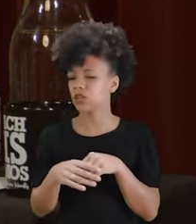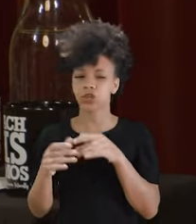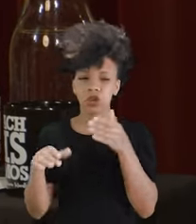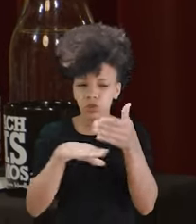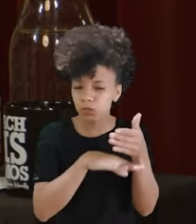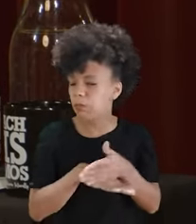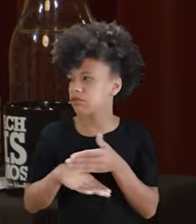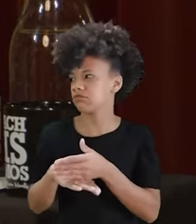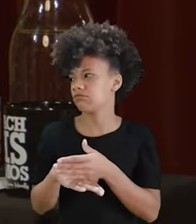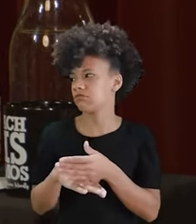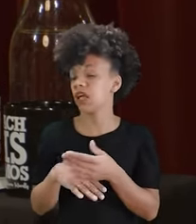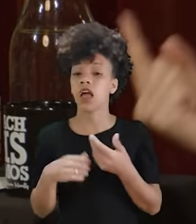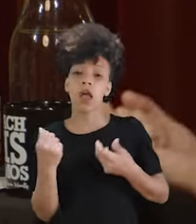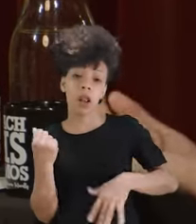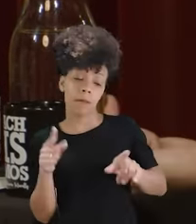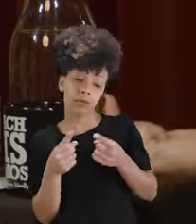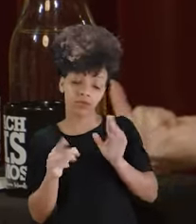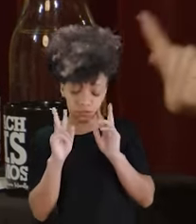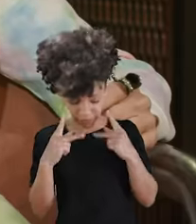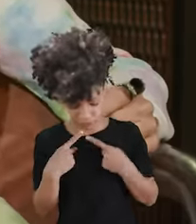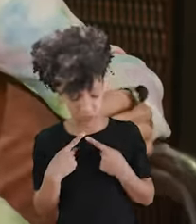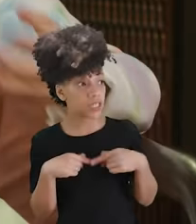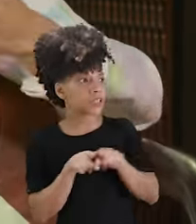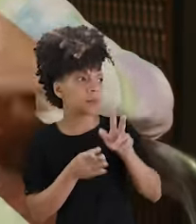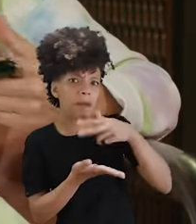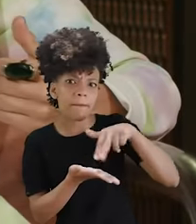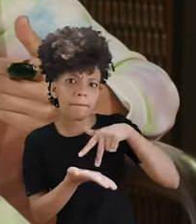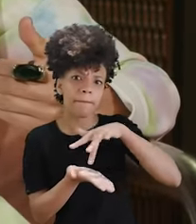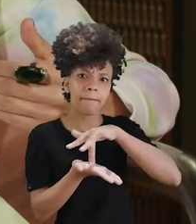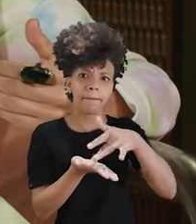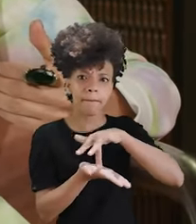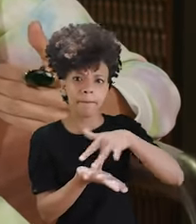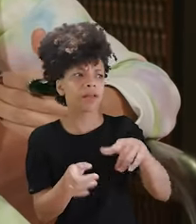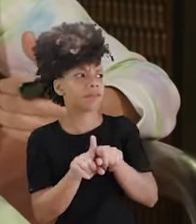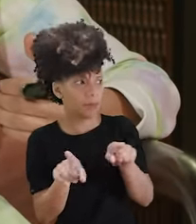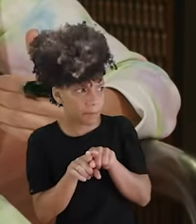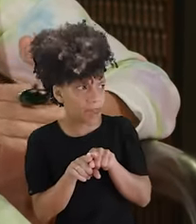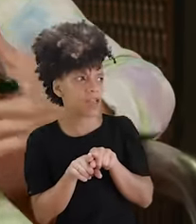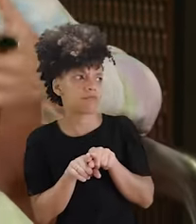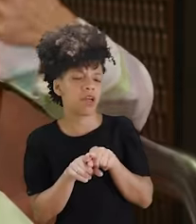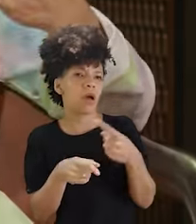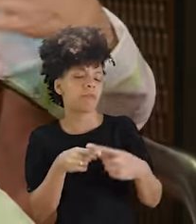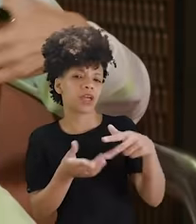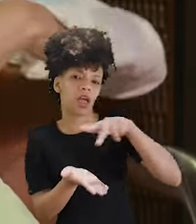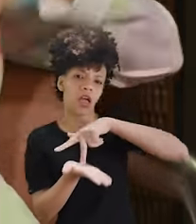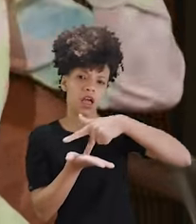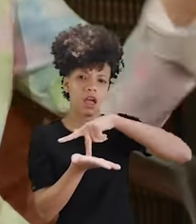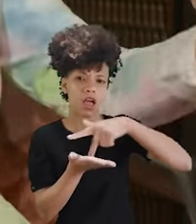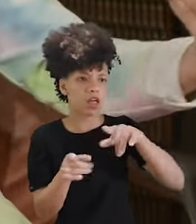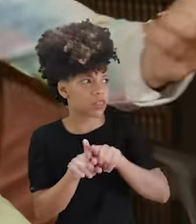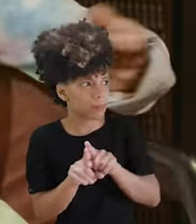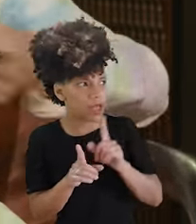ali dentro dos valores ele tá menos um cara que é música ele tá mais na dele e bailarino também normalmente tá mais na deles porque